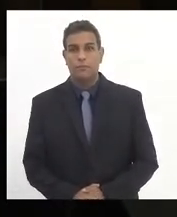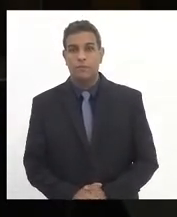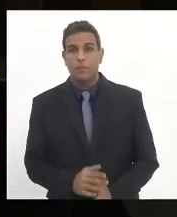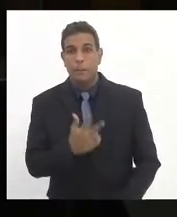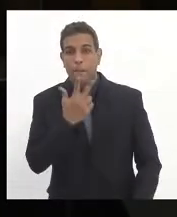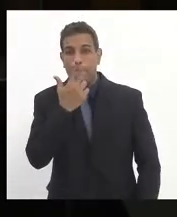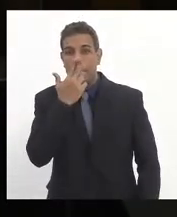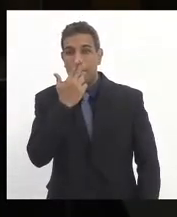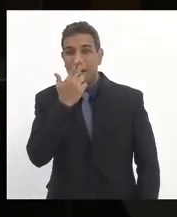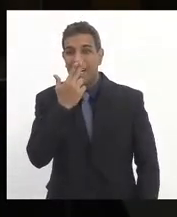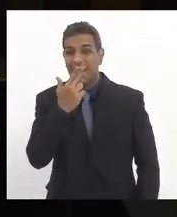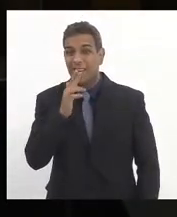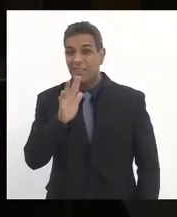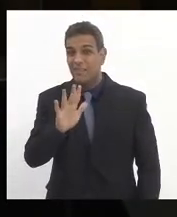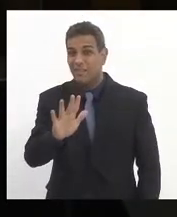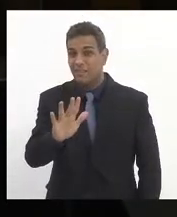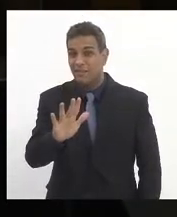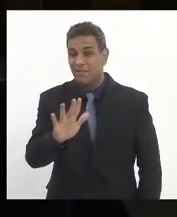quase.